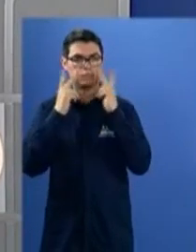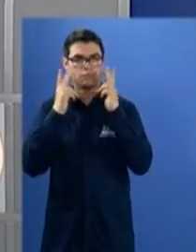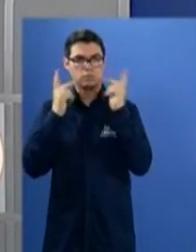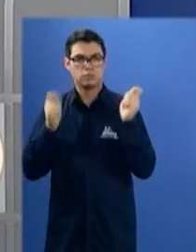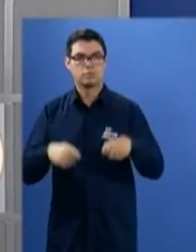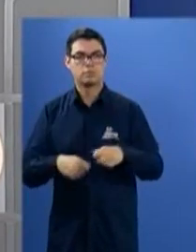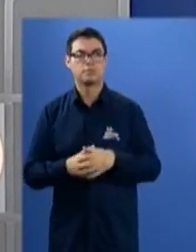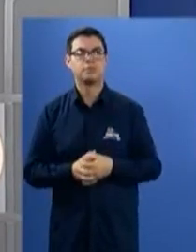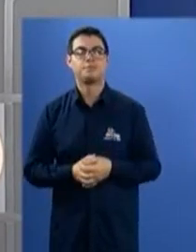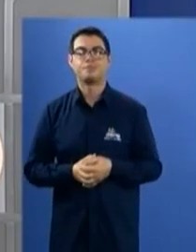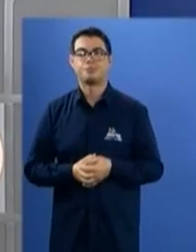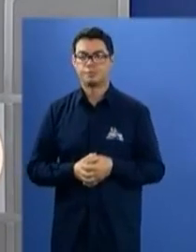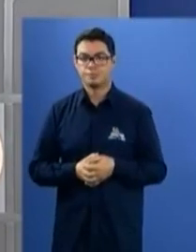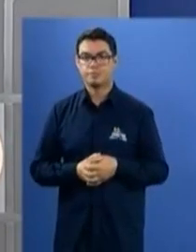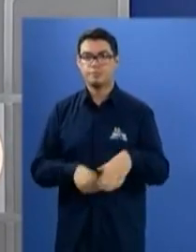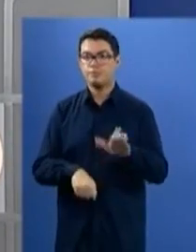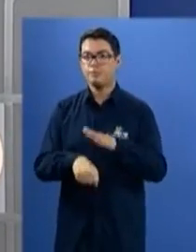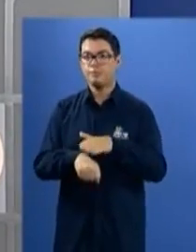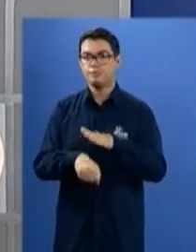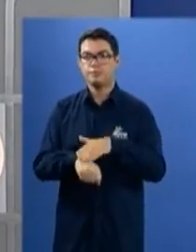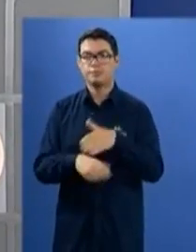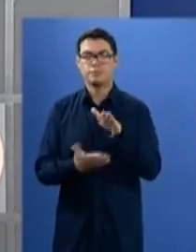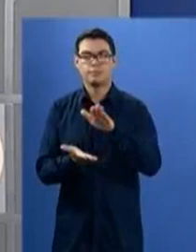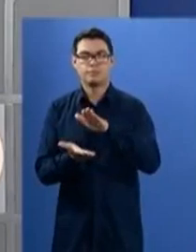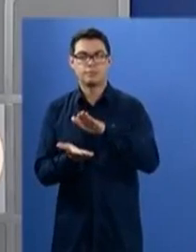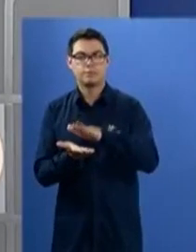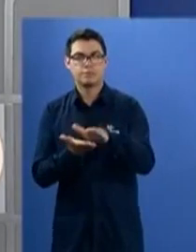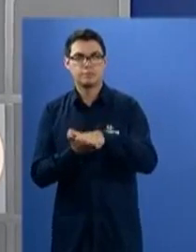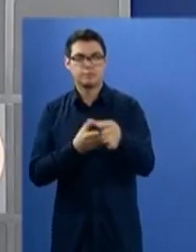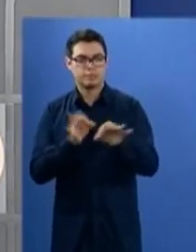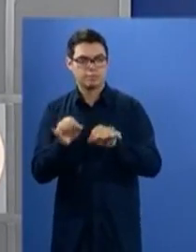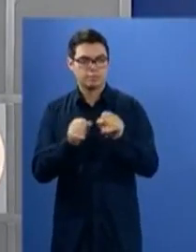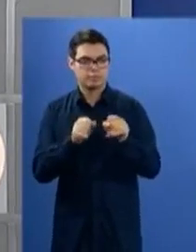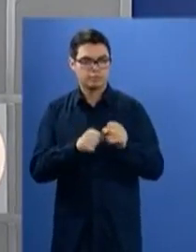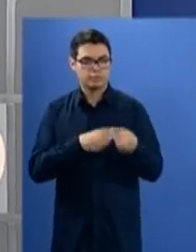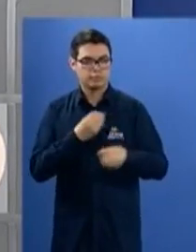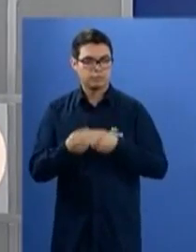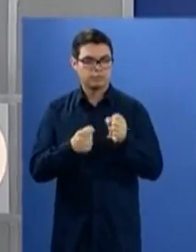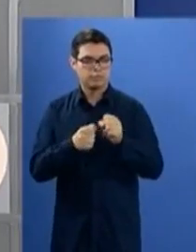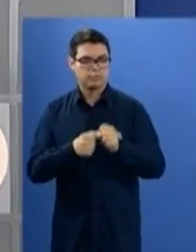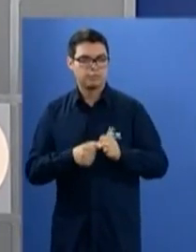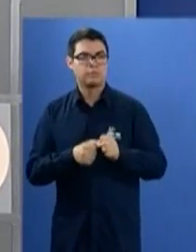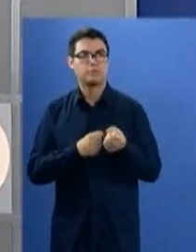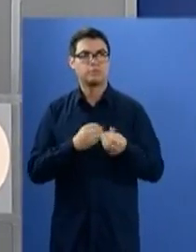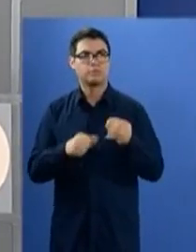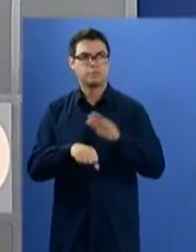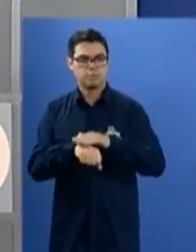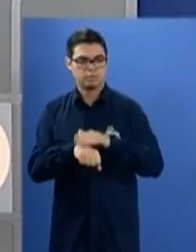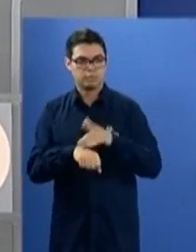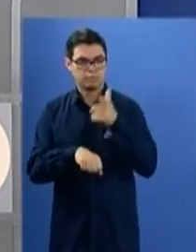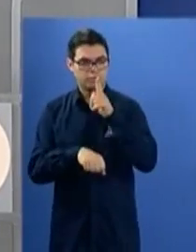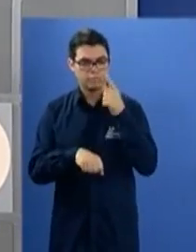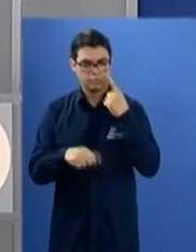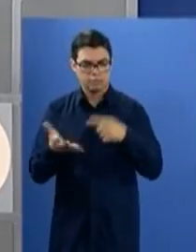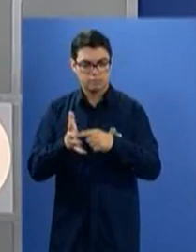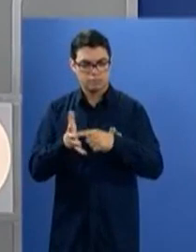normal. É o tempo gasto na preparação do equipamento até o instante em que a